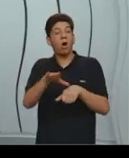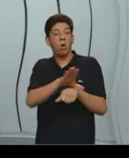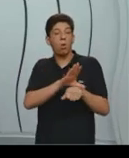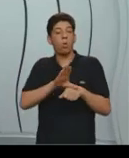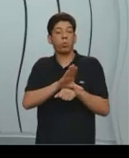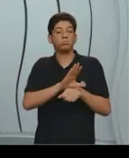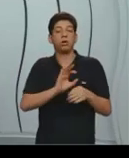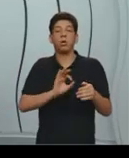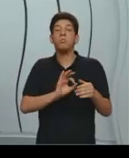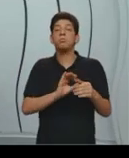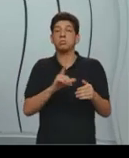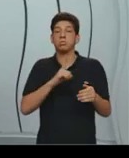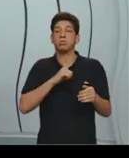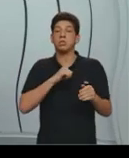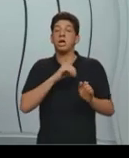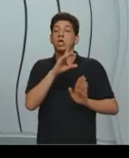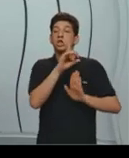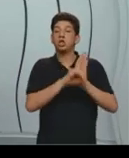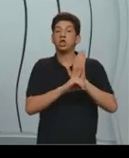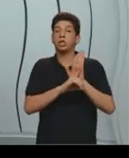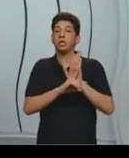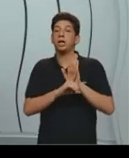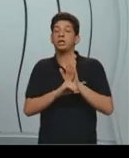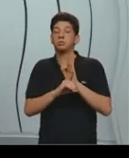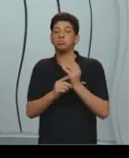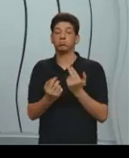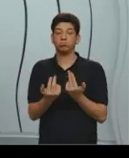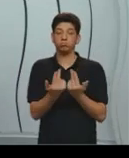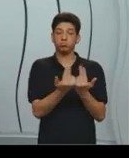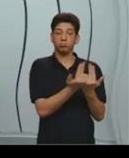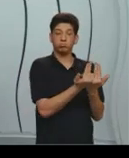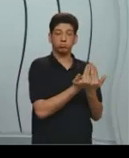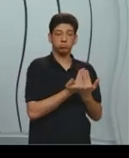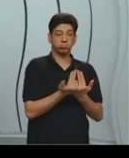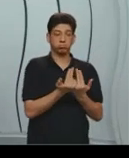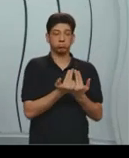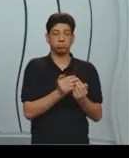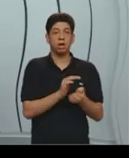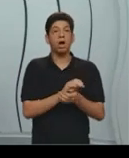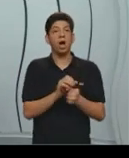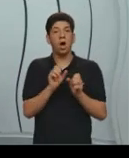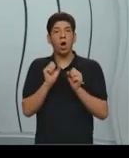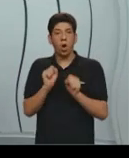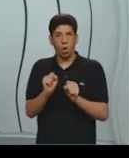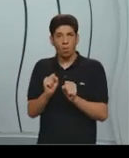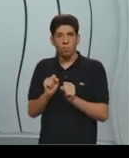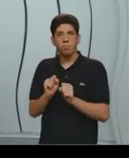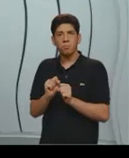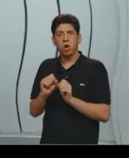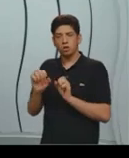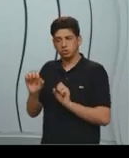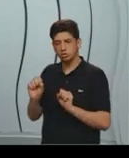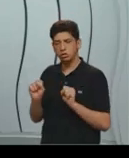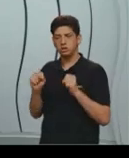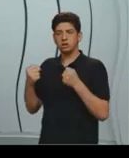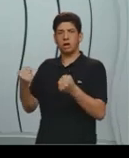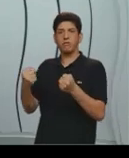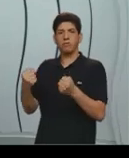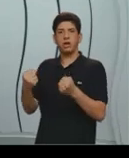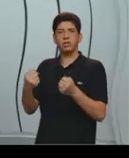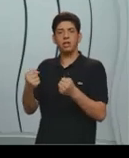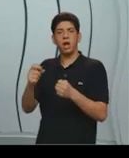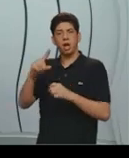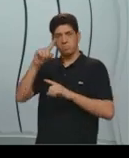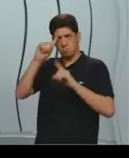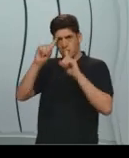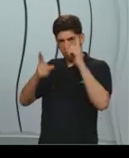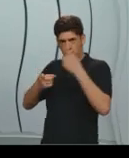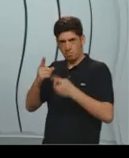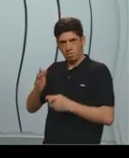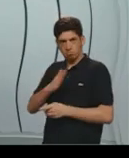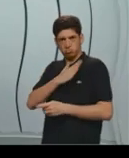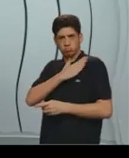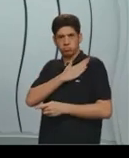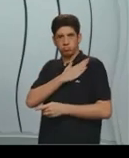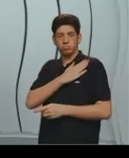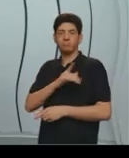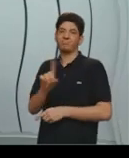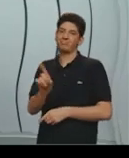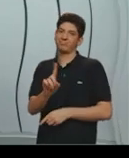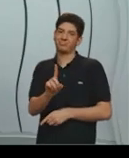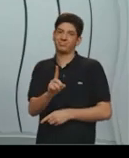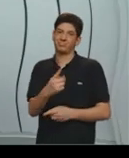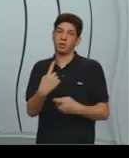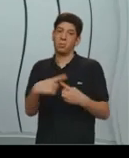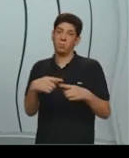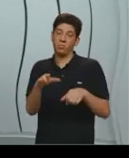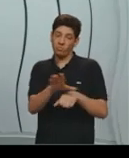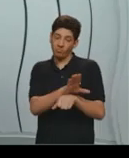direitos individuais da pessoa. Eu posso sair para a rua para defender a ditadura, porque acaba com a democracia? Também não. Por quê? Porque é o limite